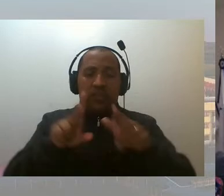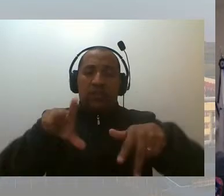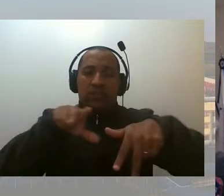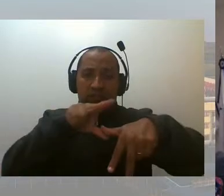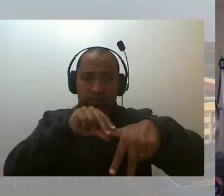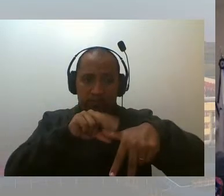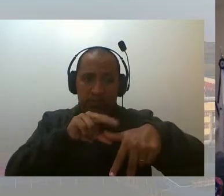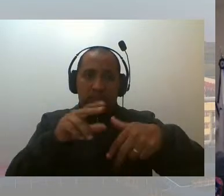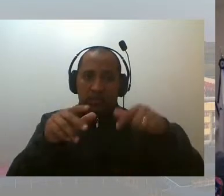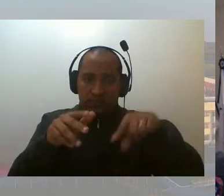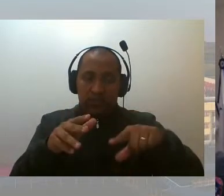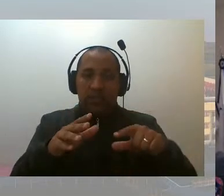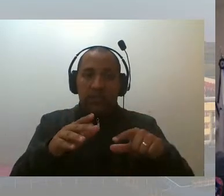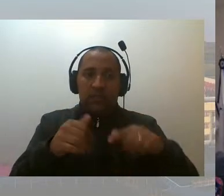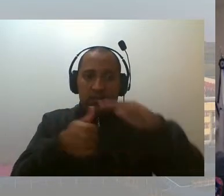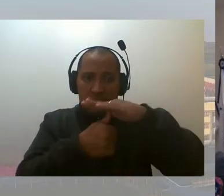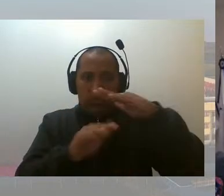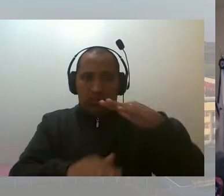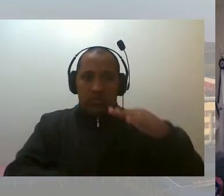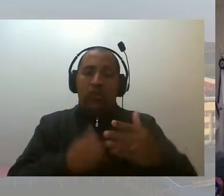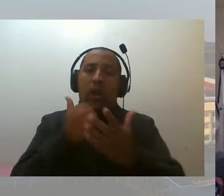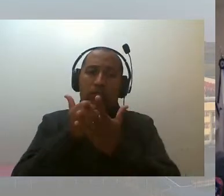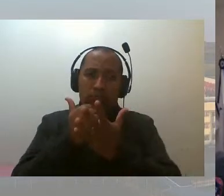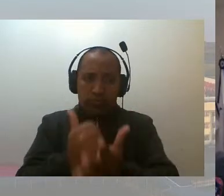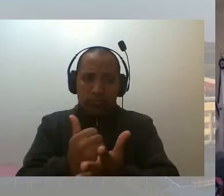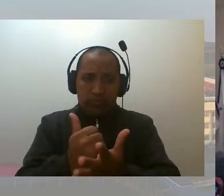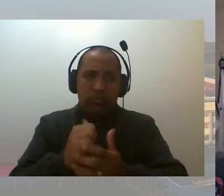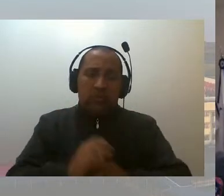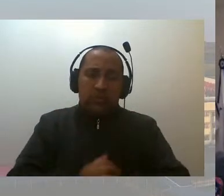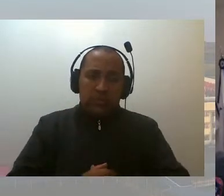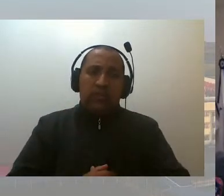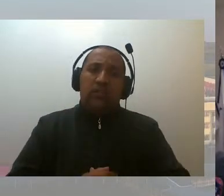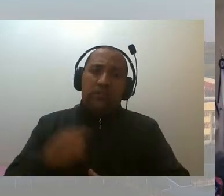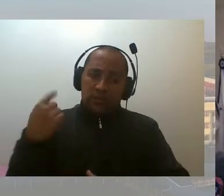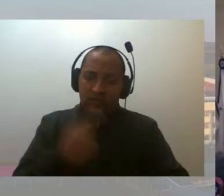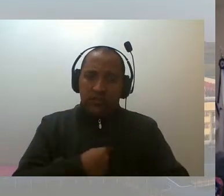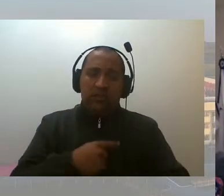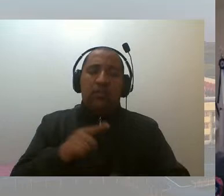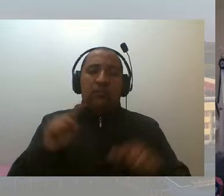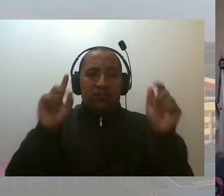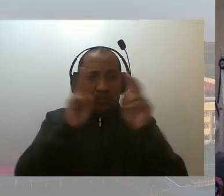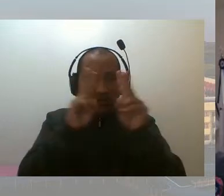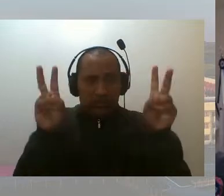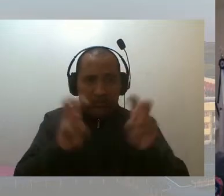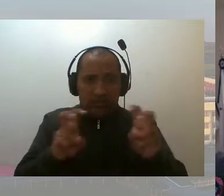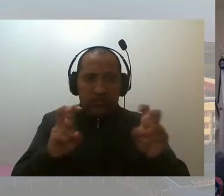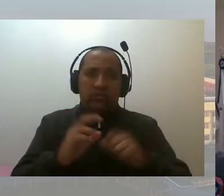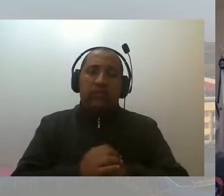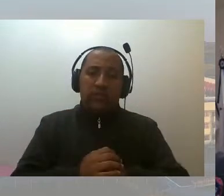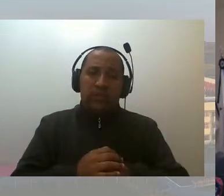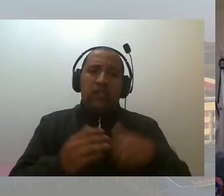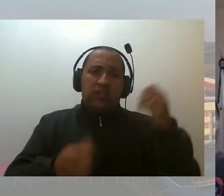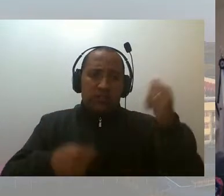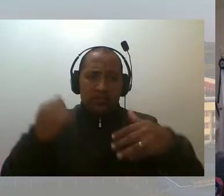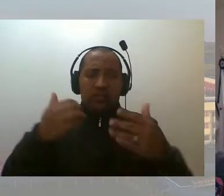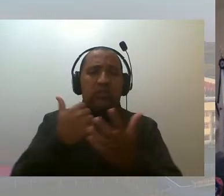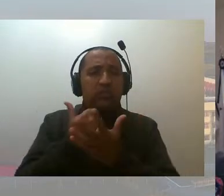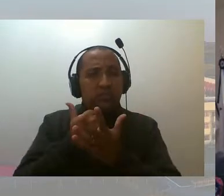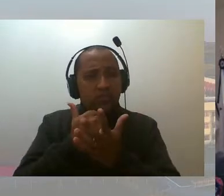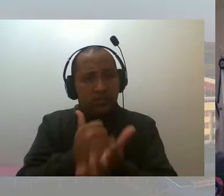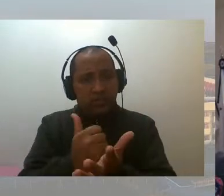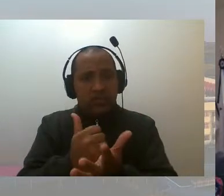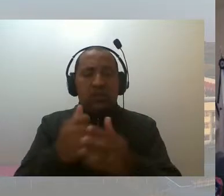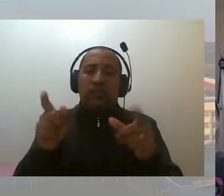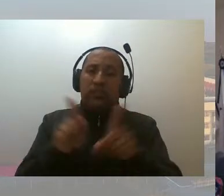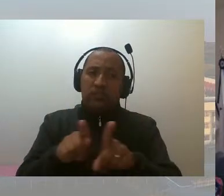PRAEC, apoiamos. E na relação específica dos auxílios e também